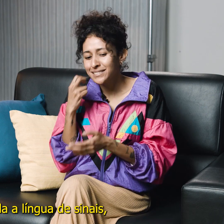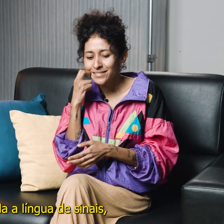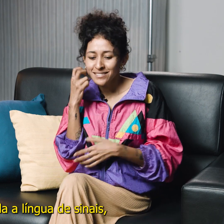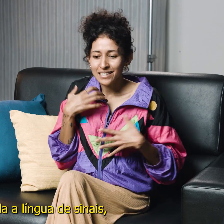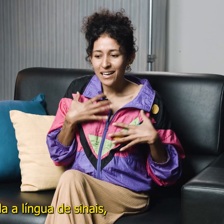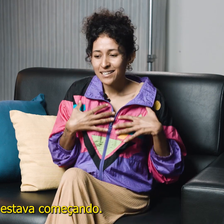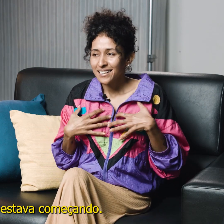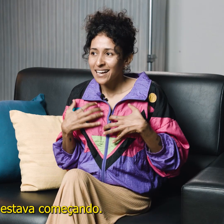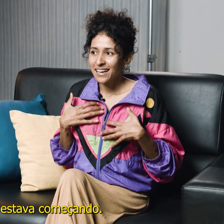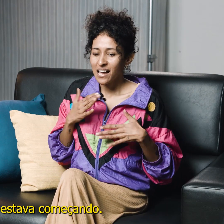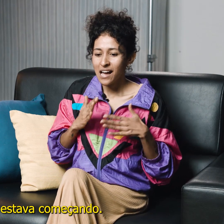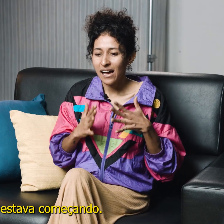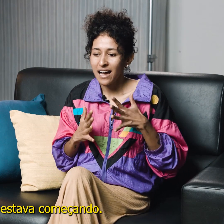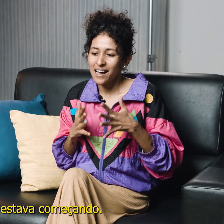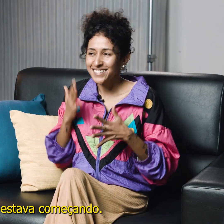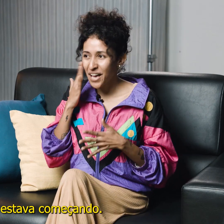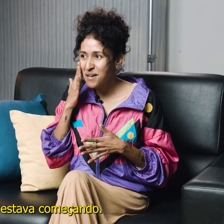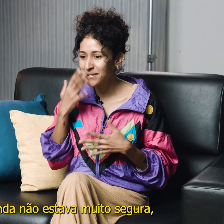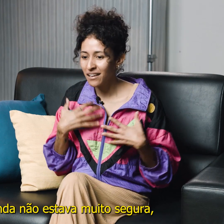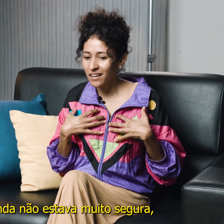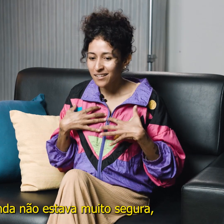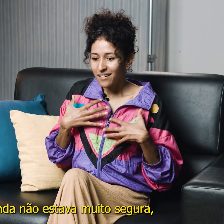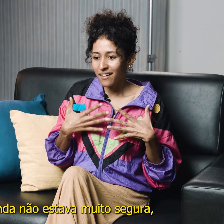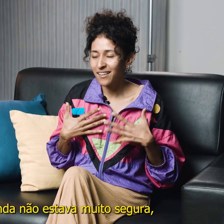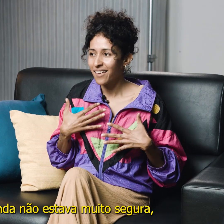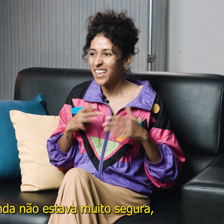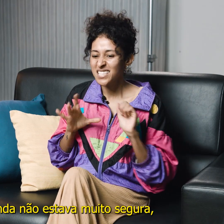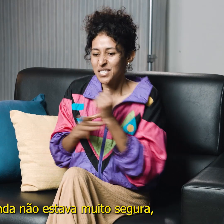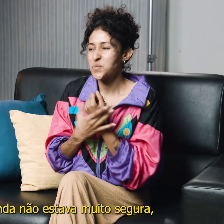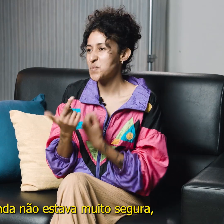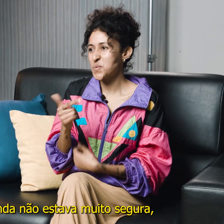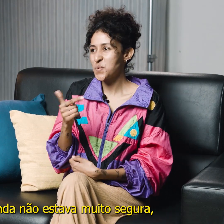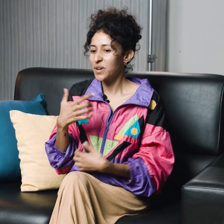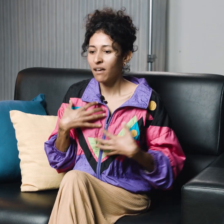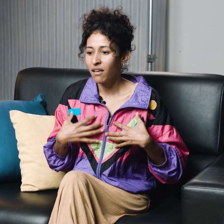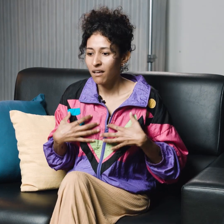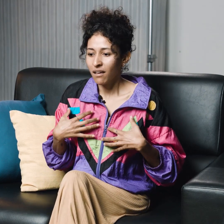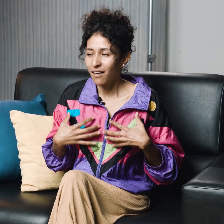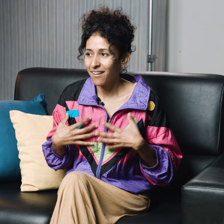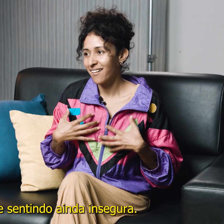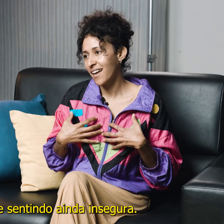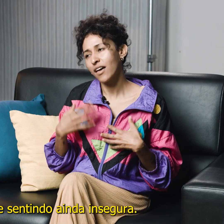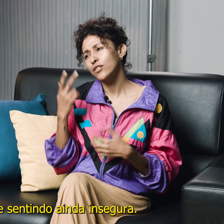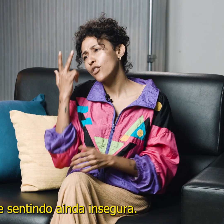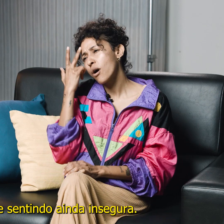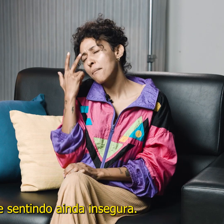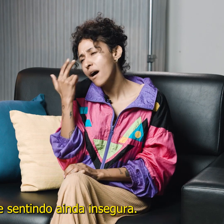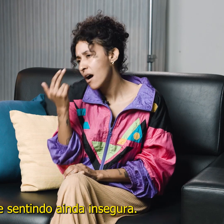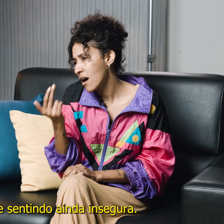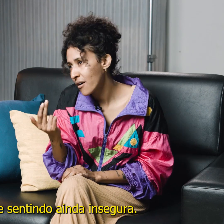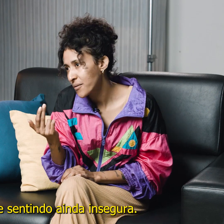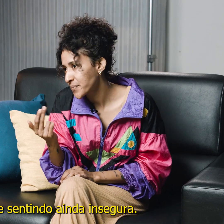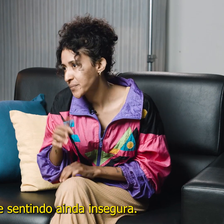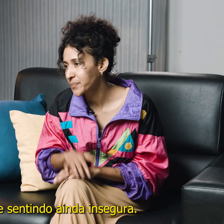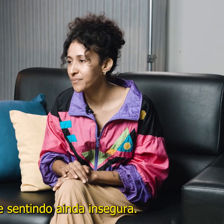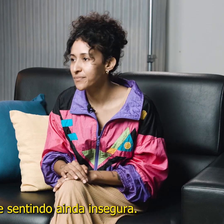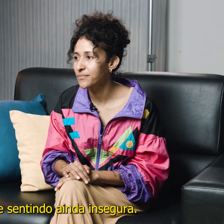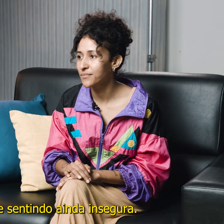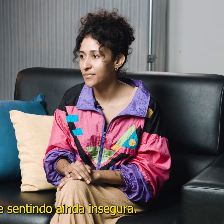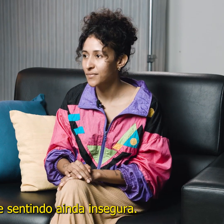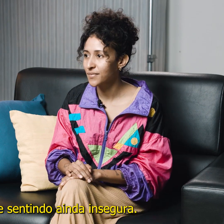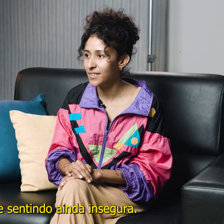ainda a língua de sinais, eu estava começando, então ainda não estava muito segura, estava me sentindo